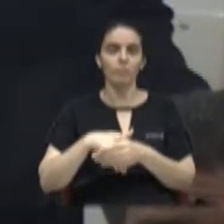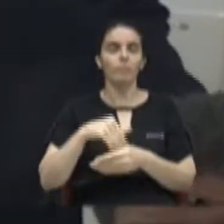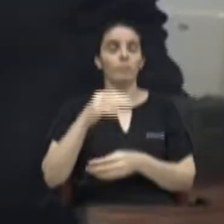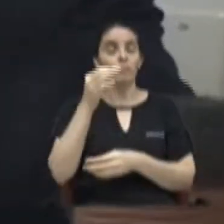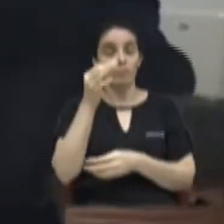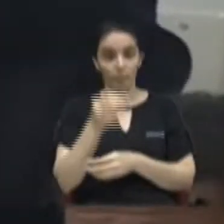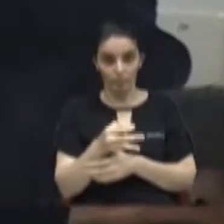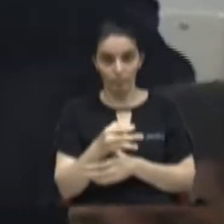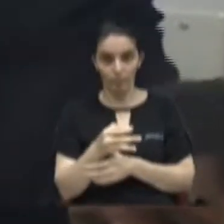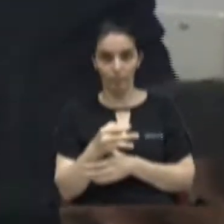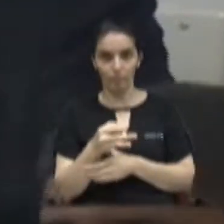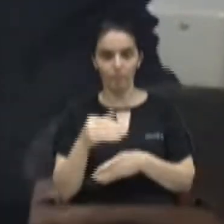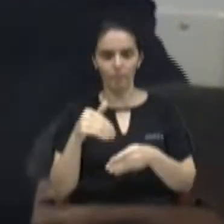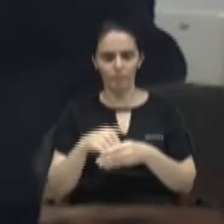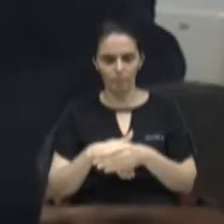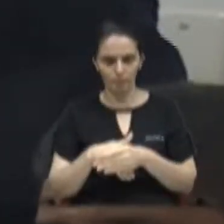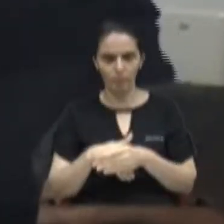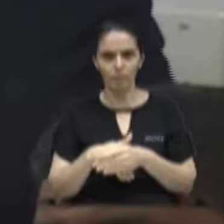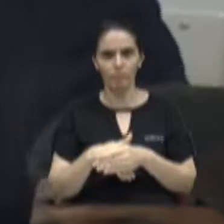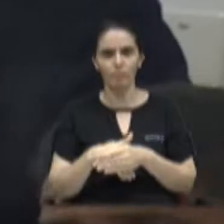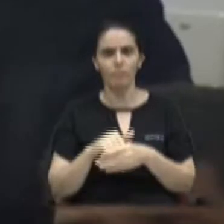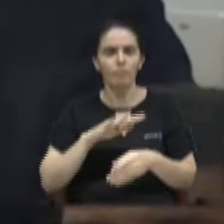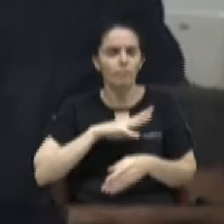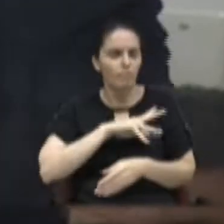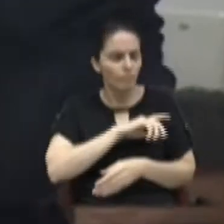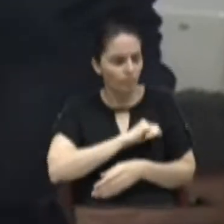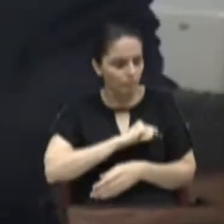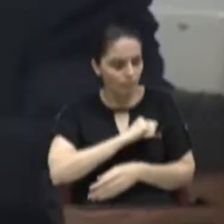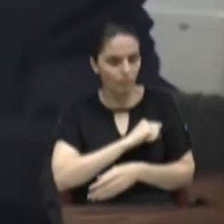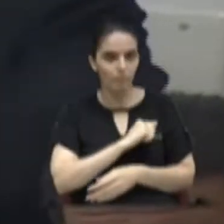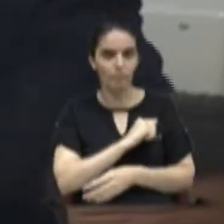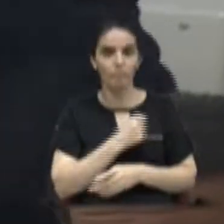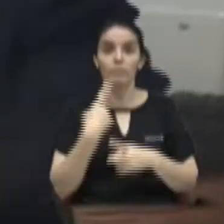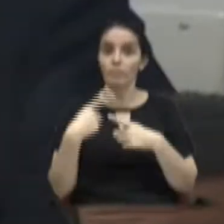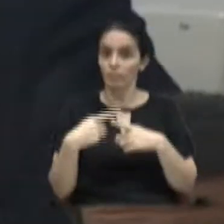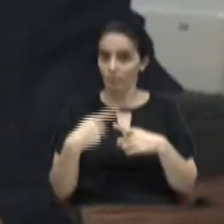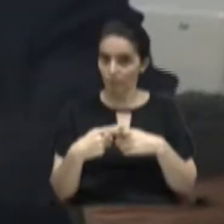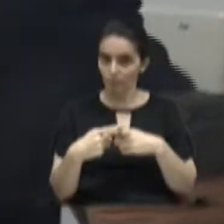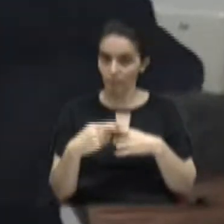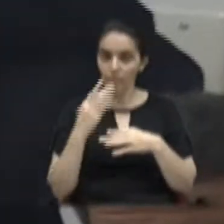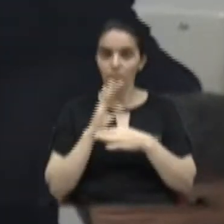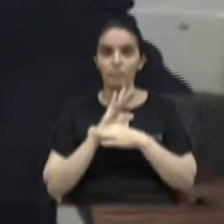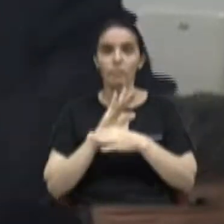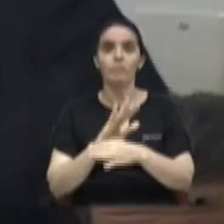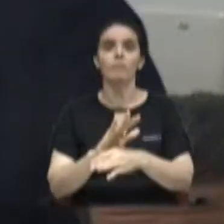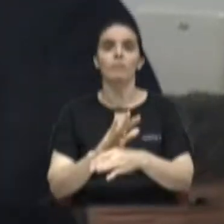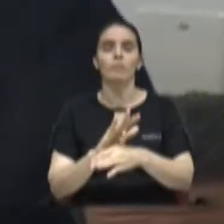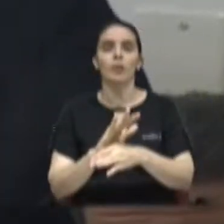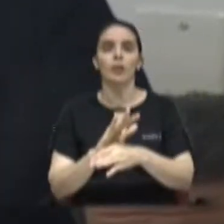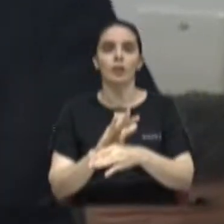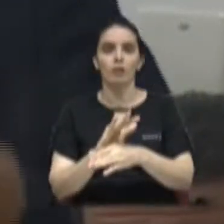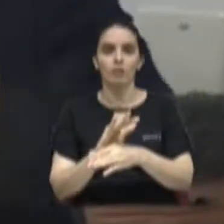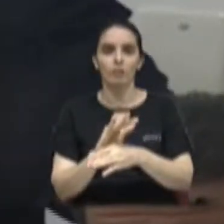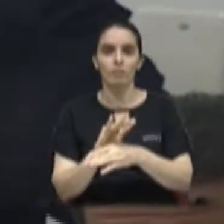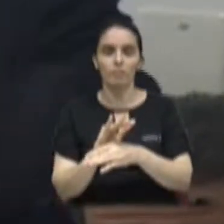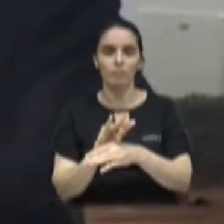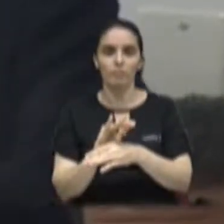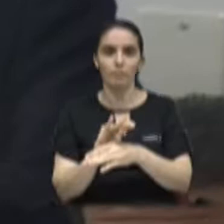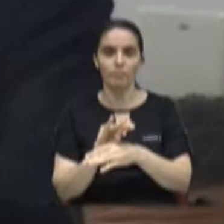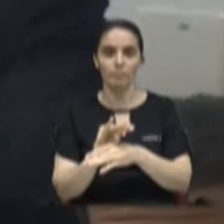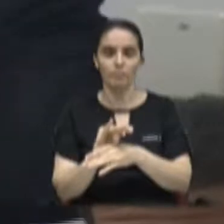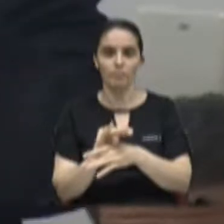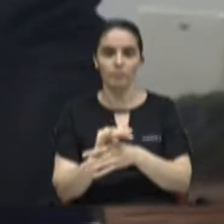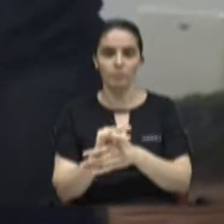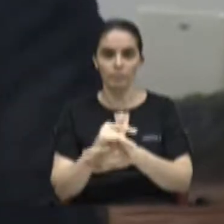com muito carinho e com muito amor, porque isso vai ajudar e vai beneficiar